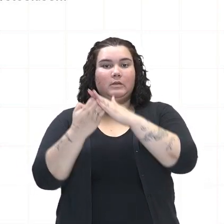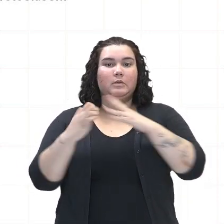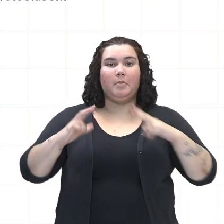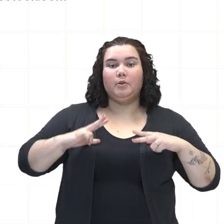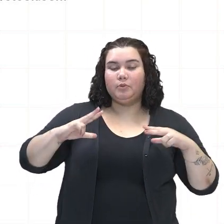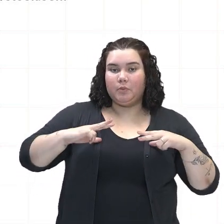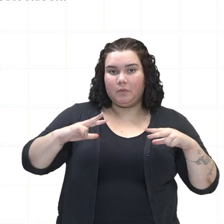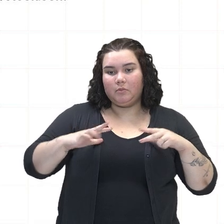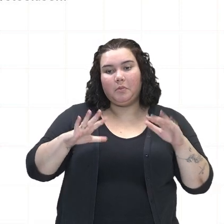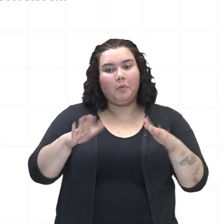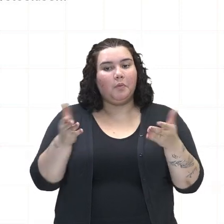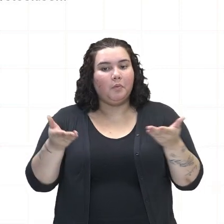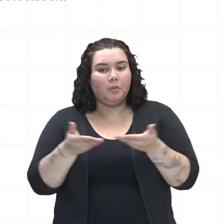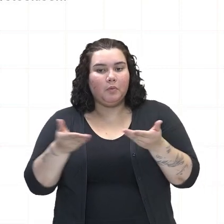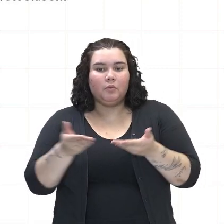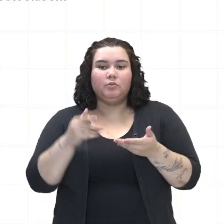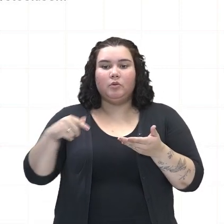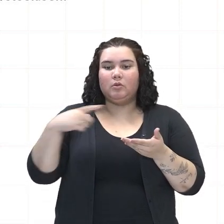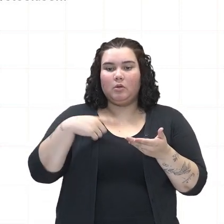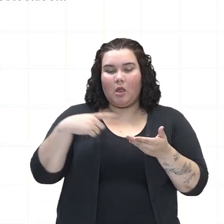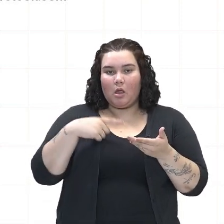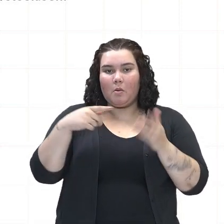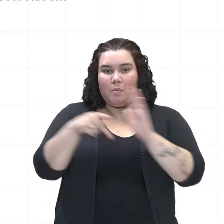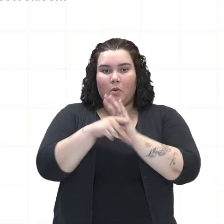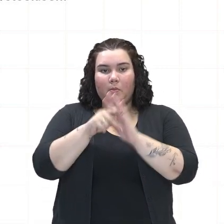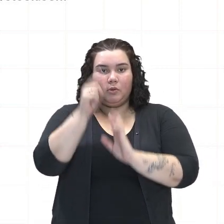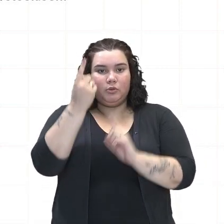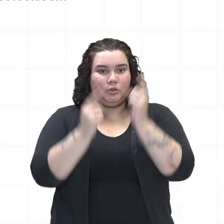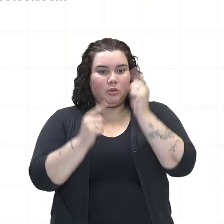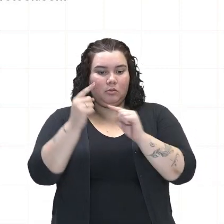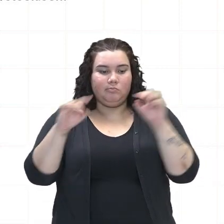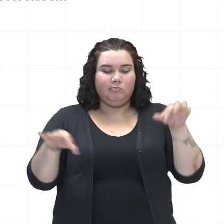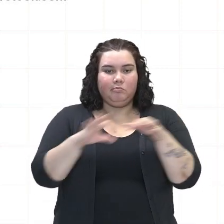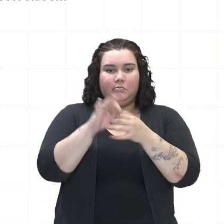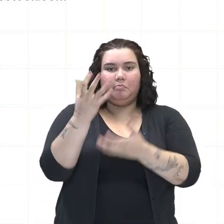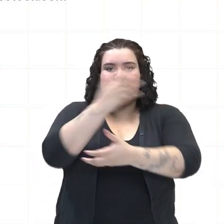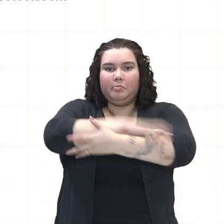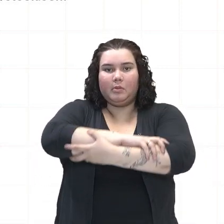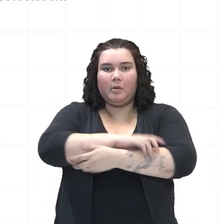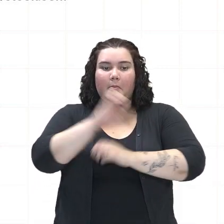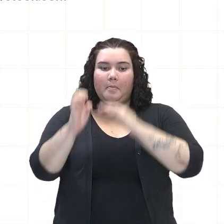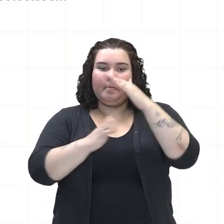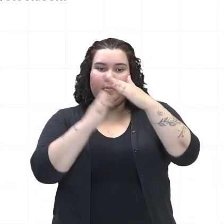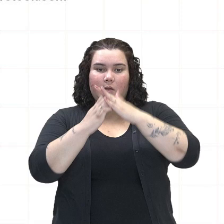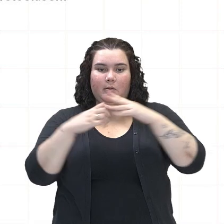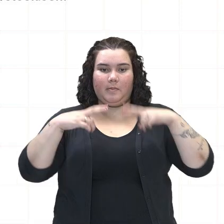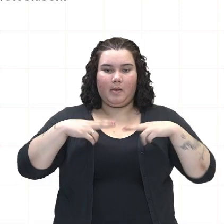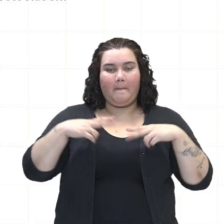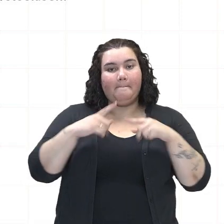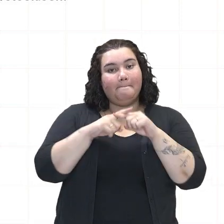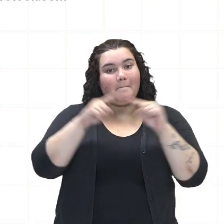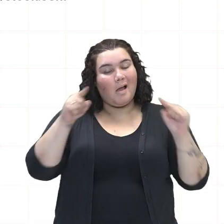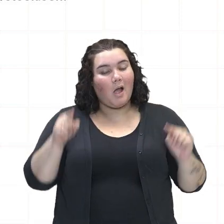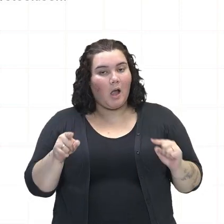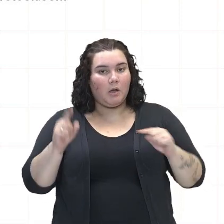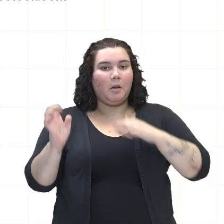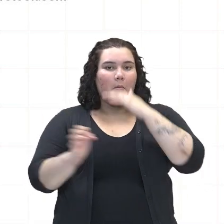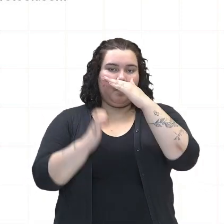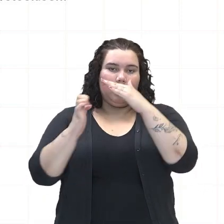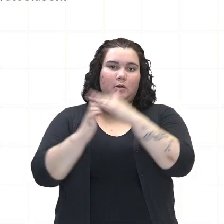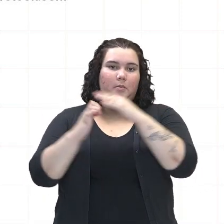né? Hoje em dia a estatal ali chilena ela trabalha em parceria com as empresas privadas, mas são as empresas privadas